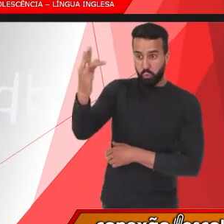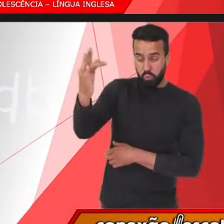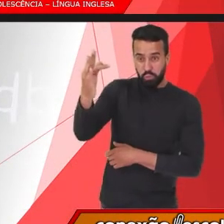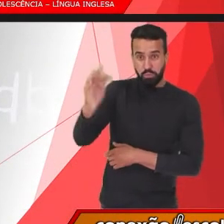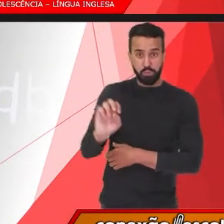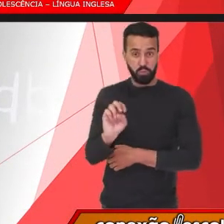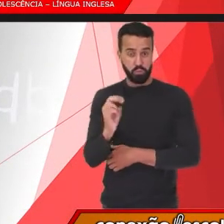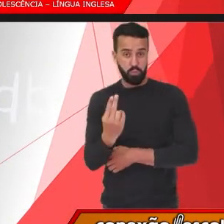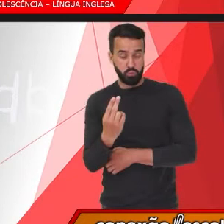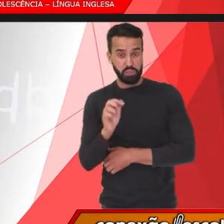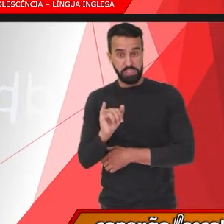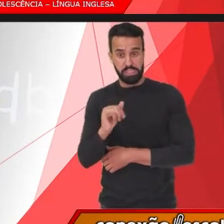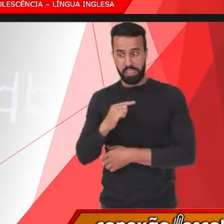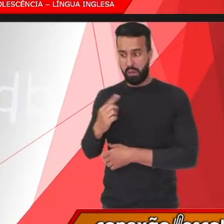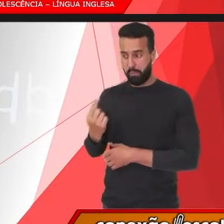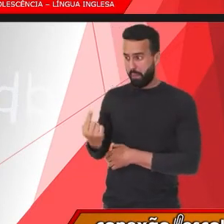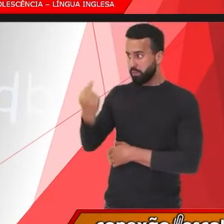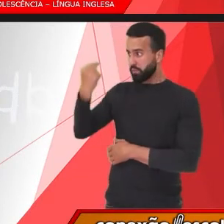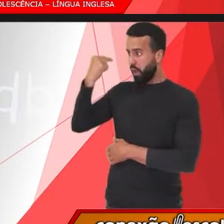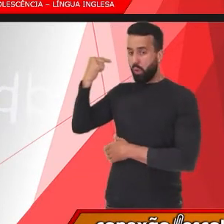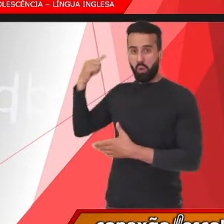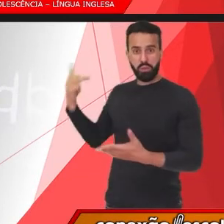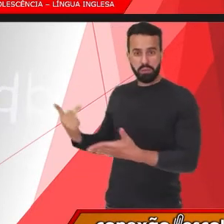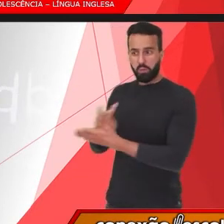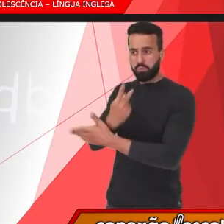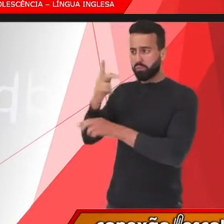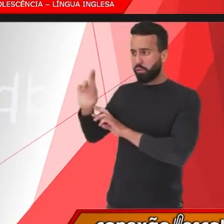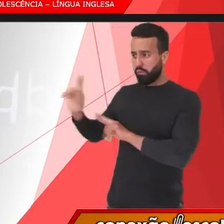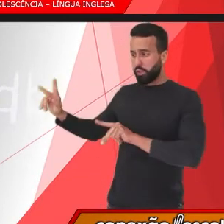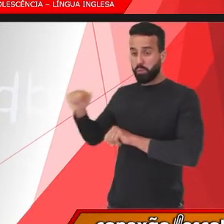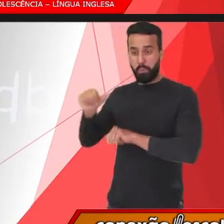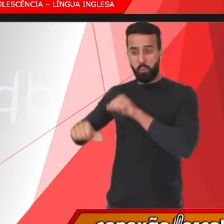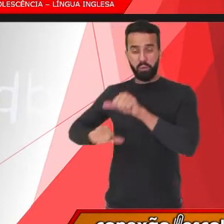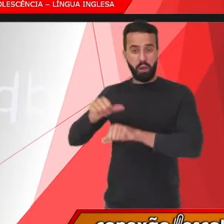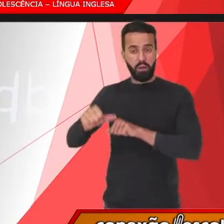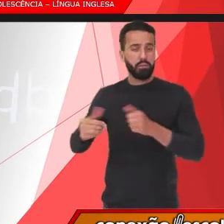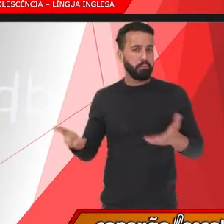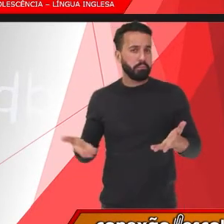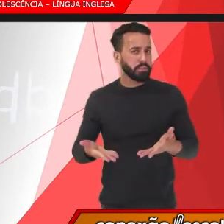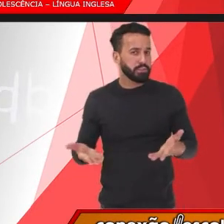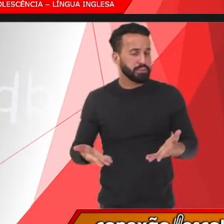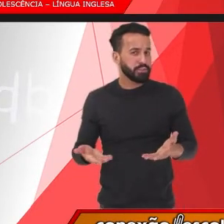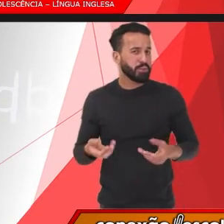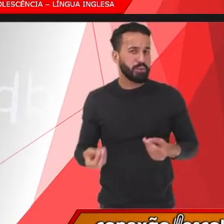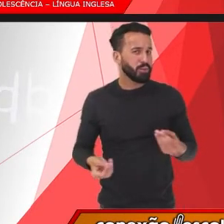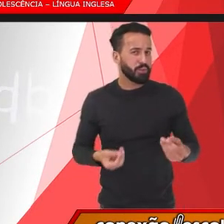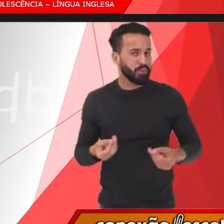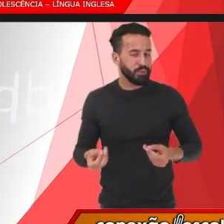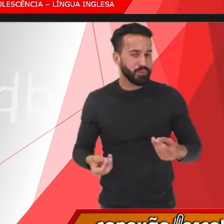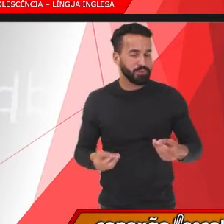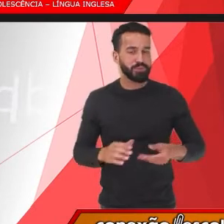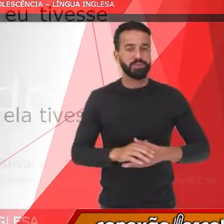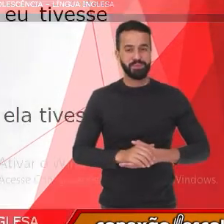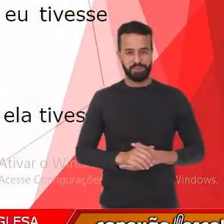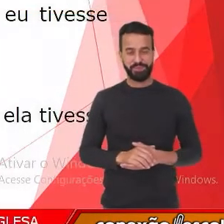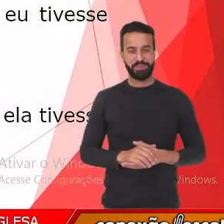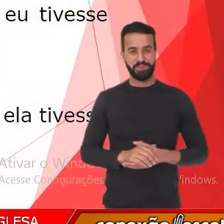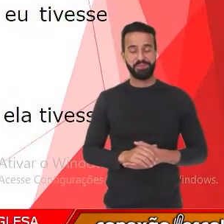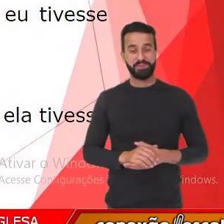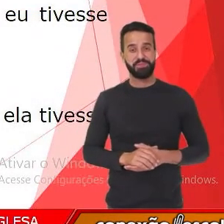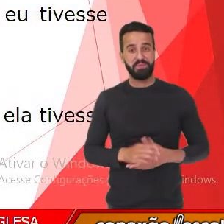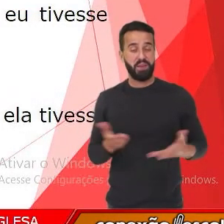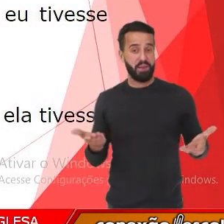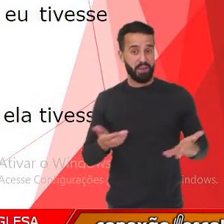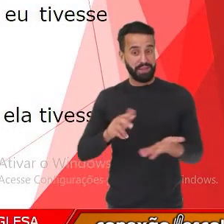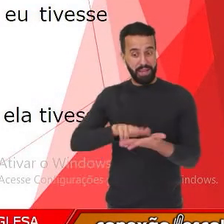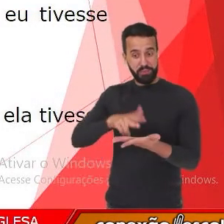que, se tivesse acontecido diferente no passado, mudaria o meu presente, entende? Então, eu coloquei a tradução